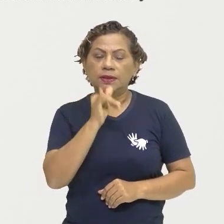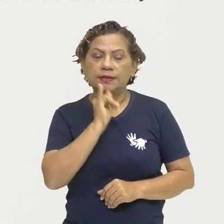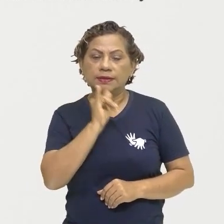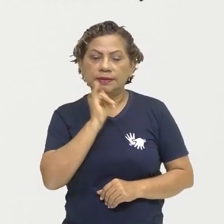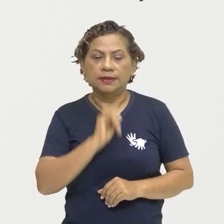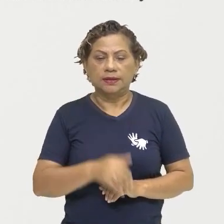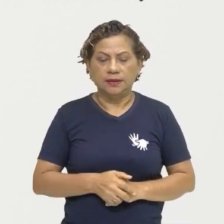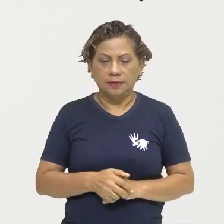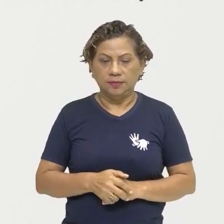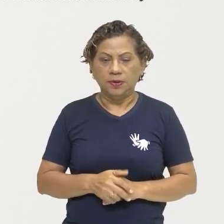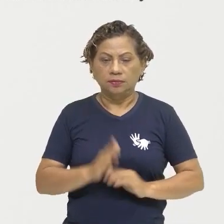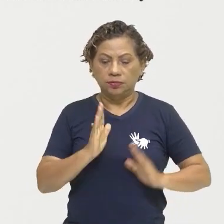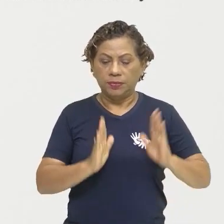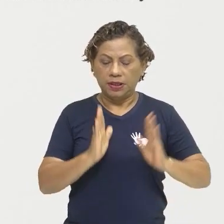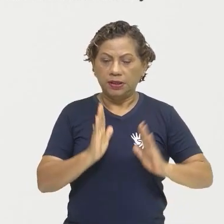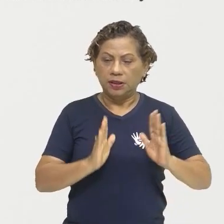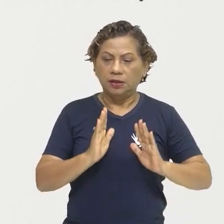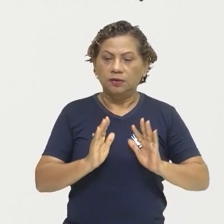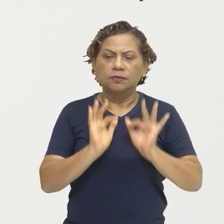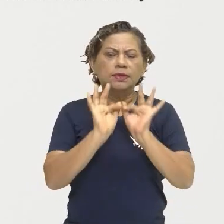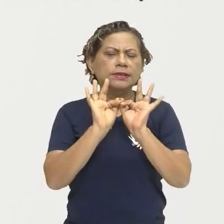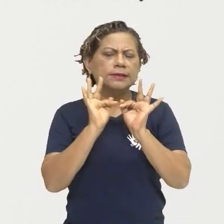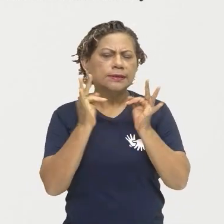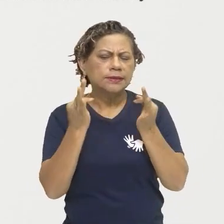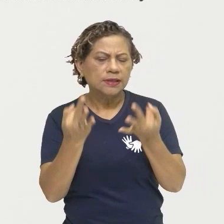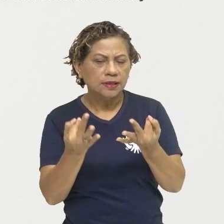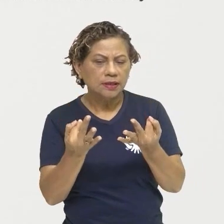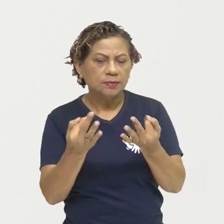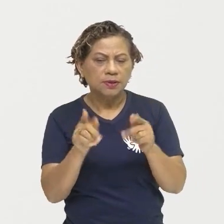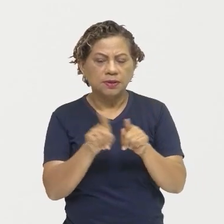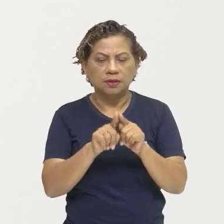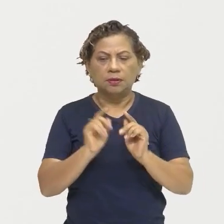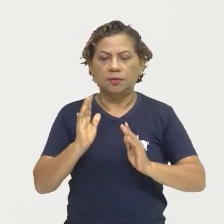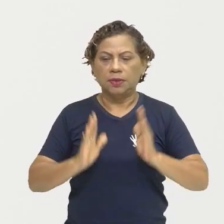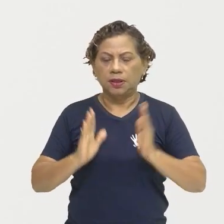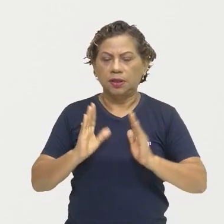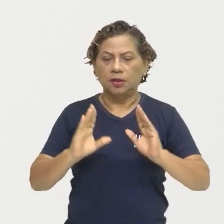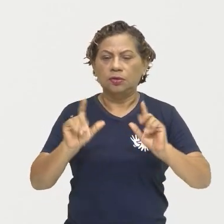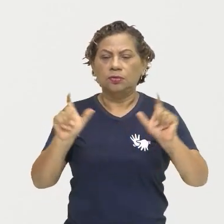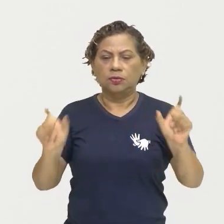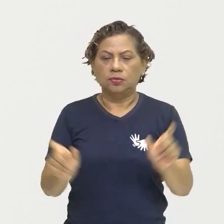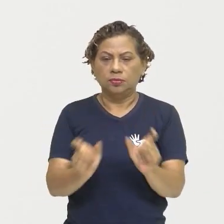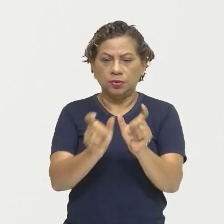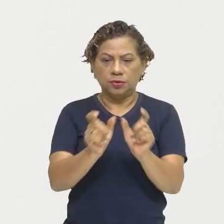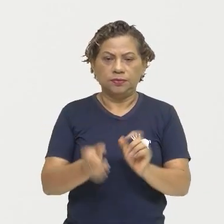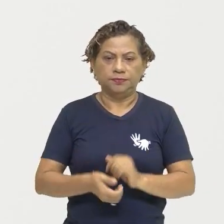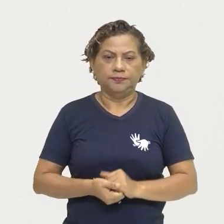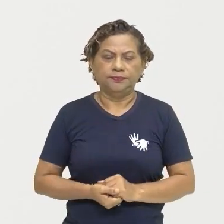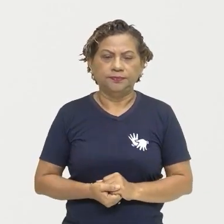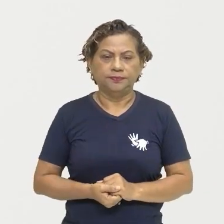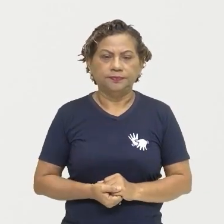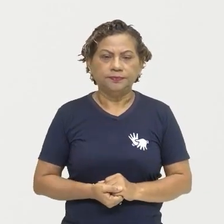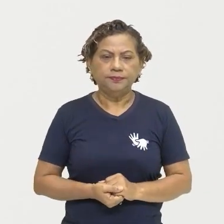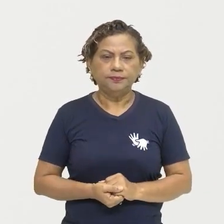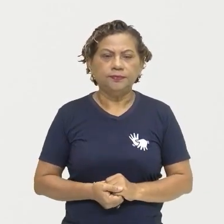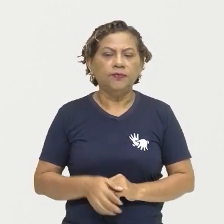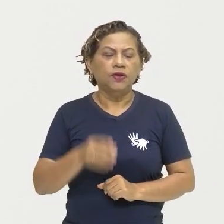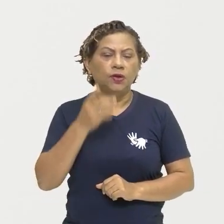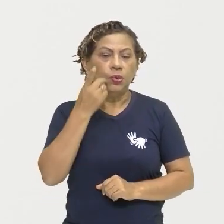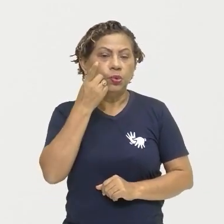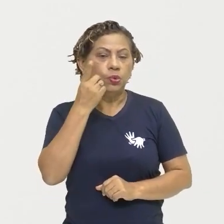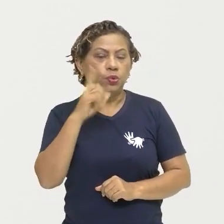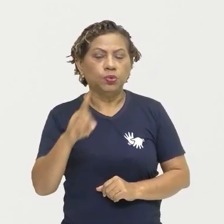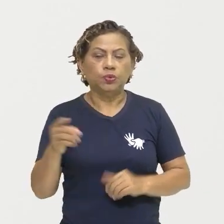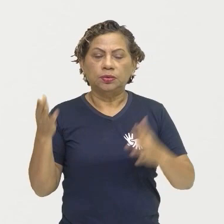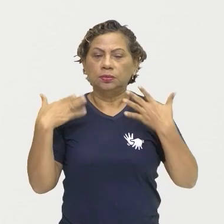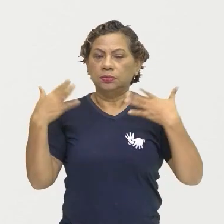questão do período simples e do período composto. Vamos lá. Olha aqui. Os dias de verão são